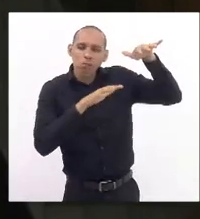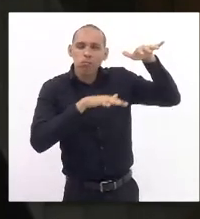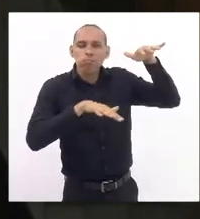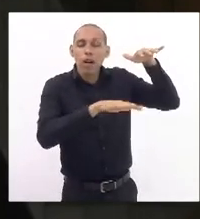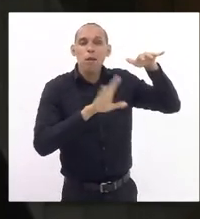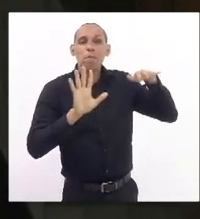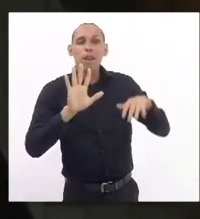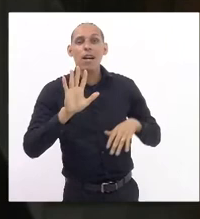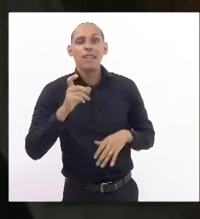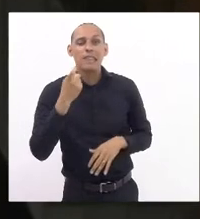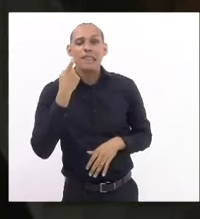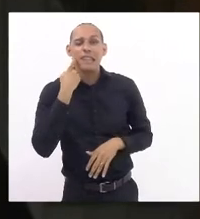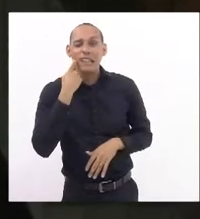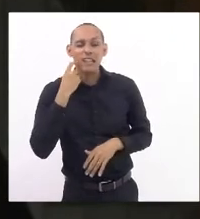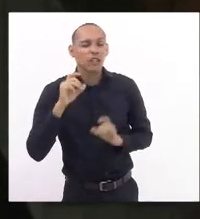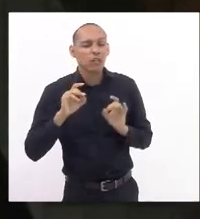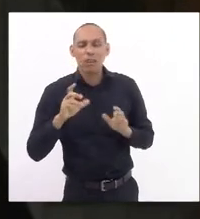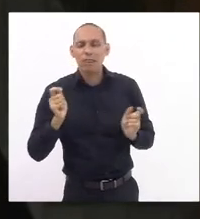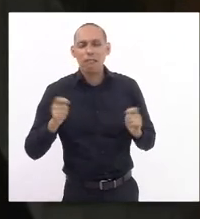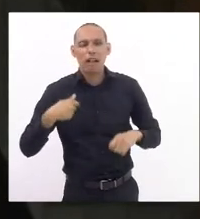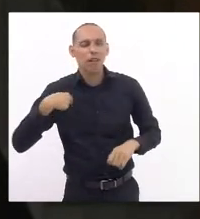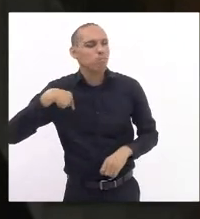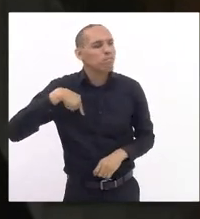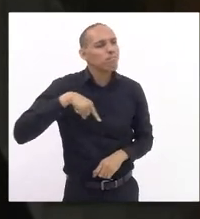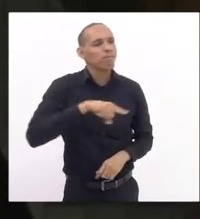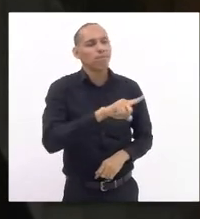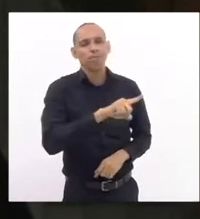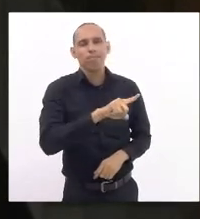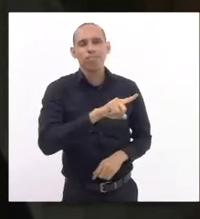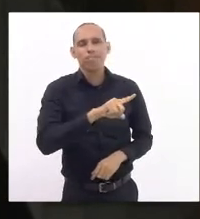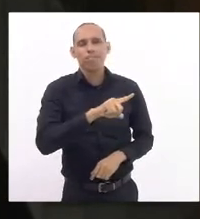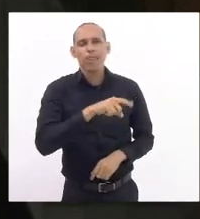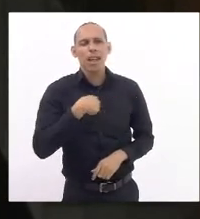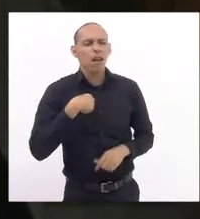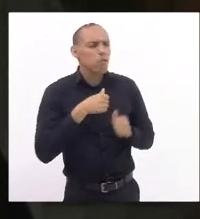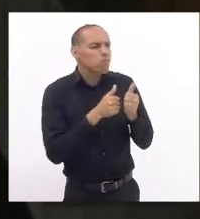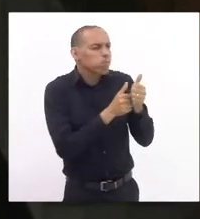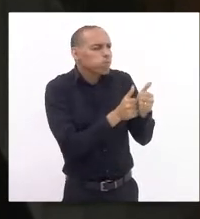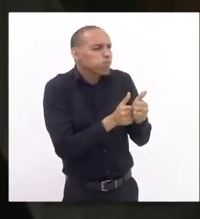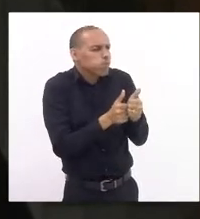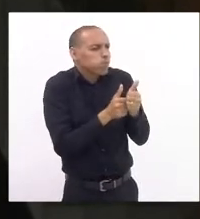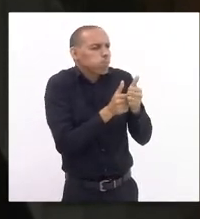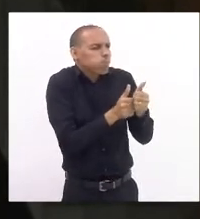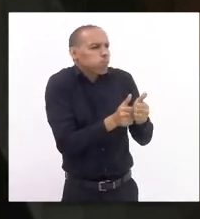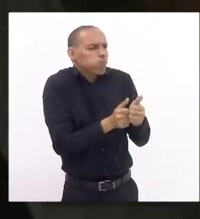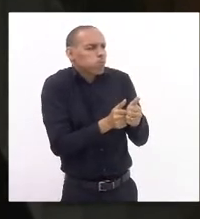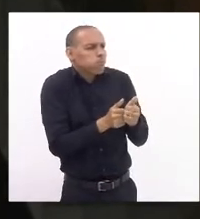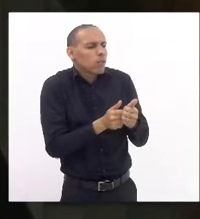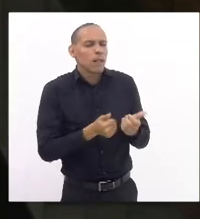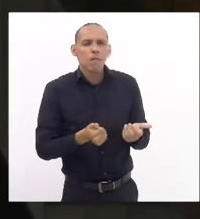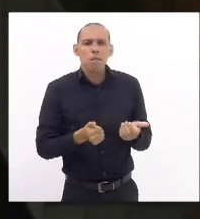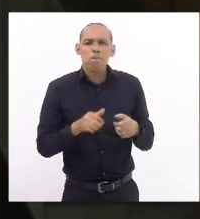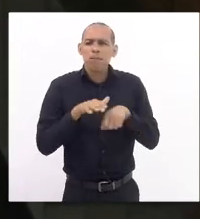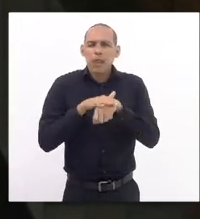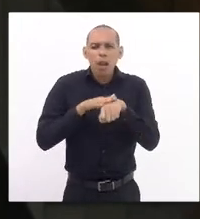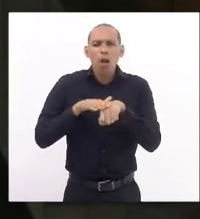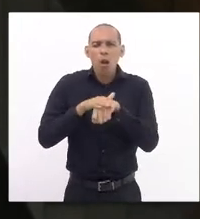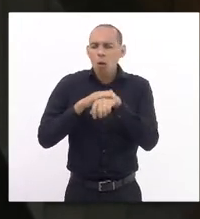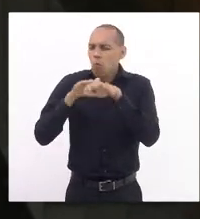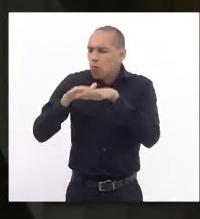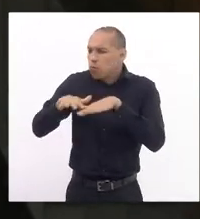estar presente, Marta. E mesmo acompanhando de perto, conversando o tempo todo